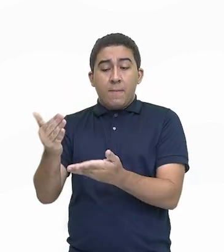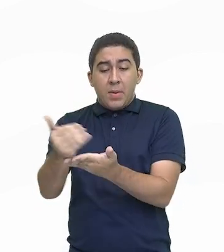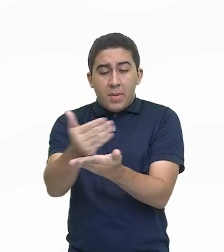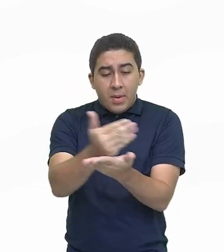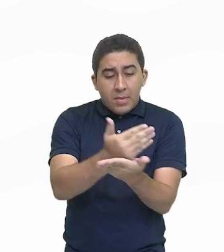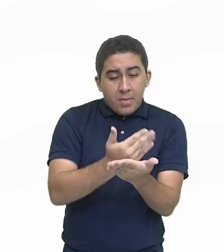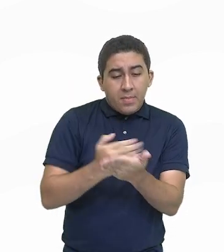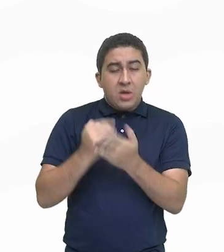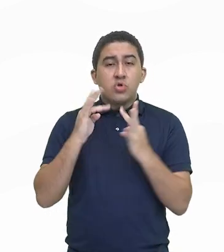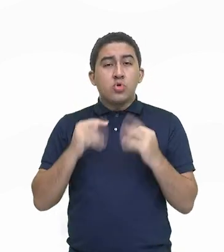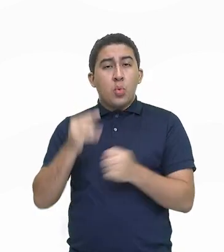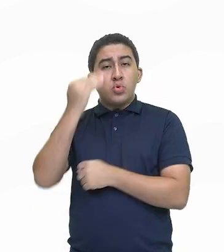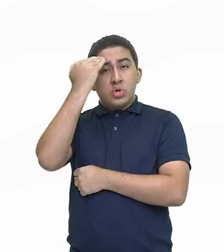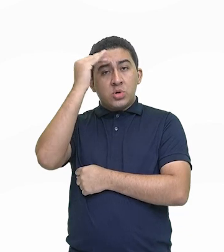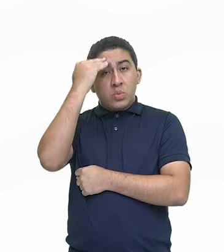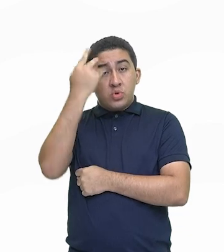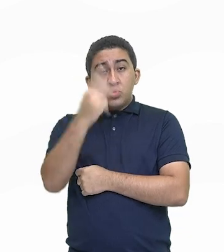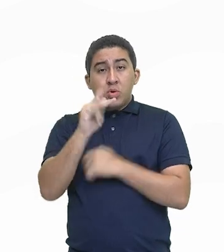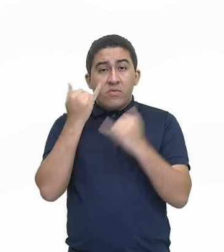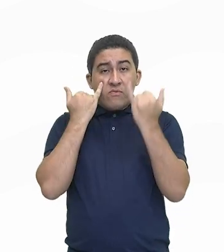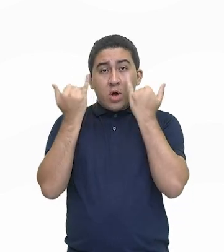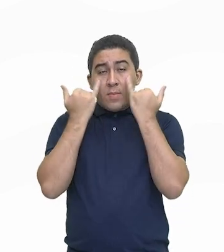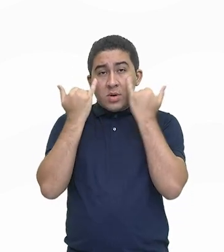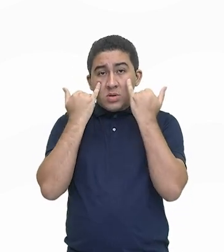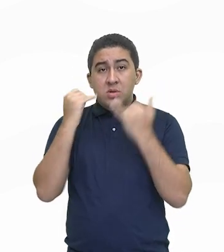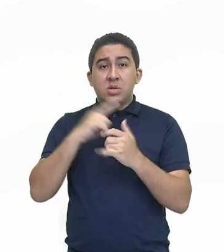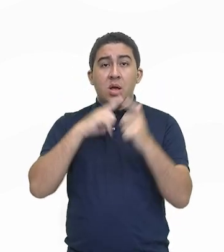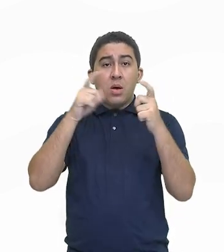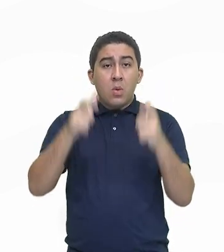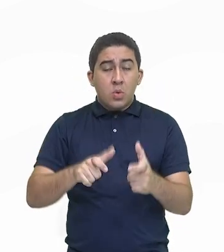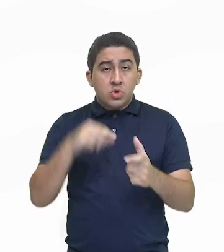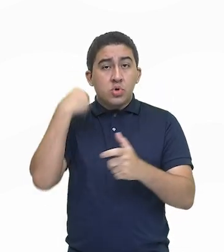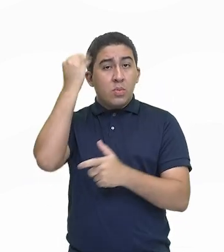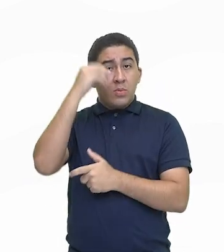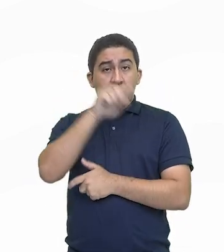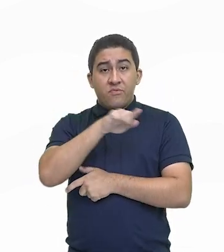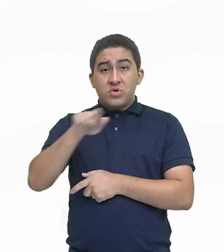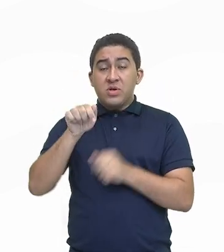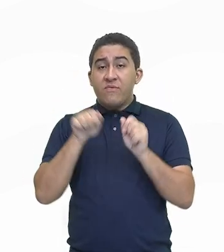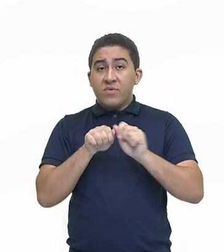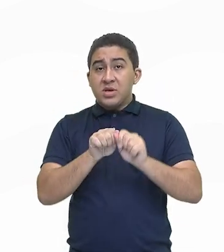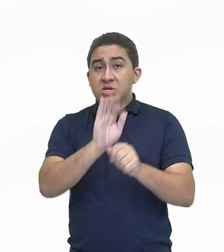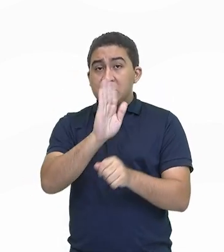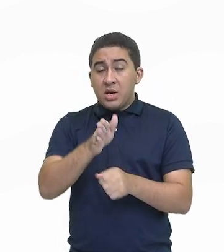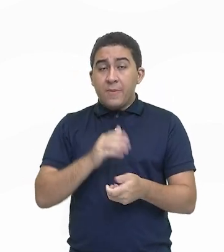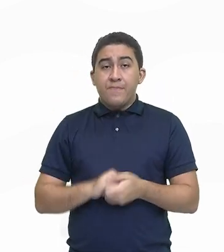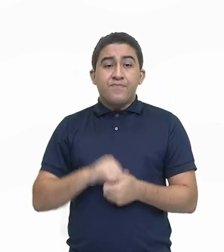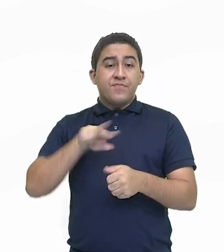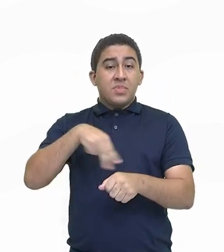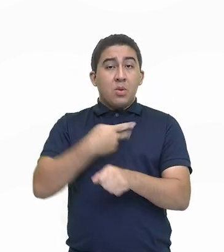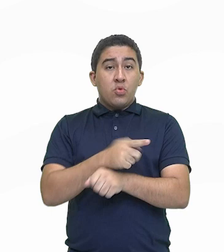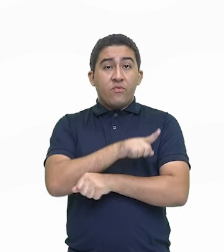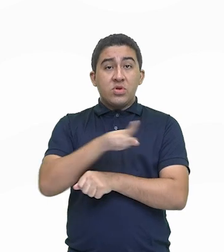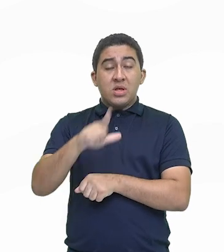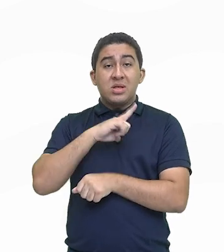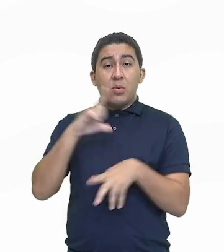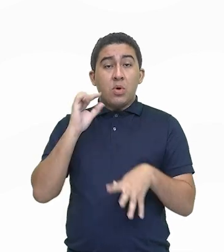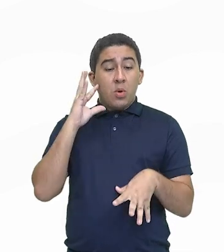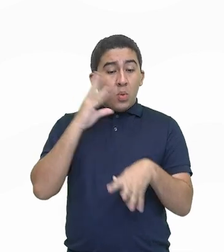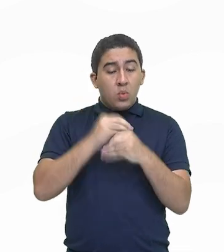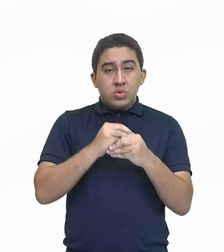a sua interpretação de dados obtidos naquele experimento que você fez, e aí você vai ter uma